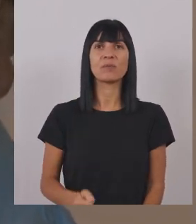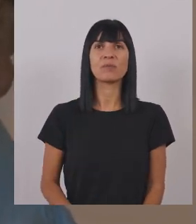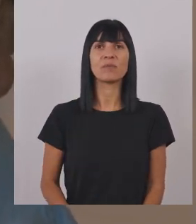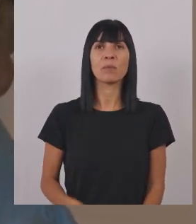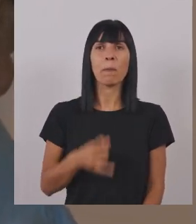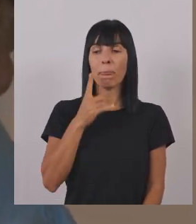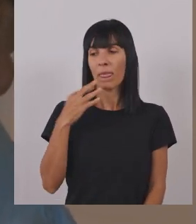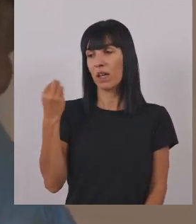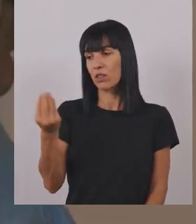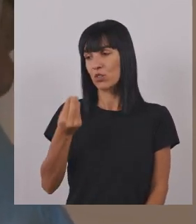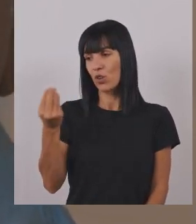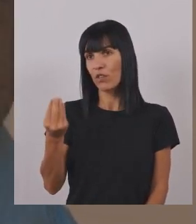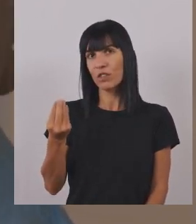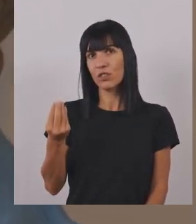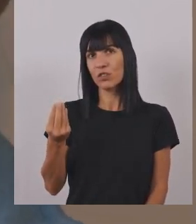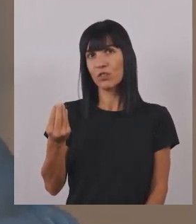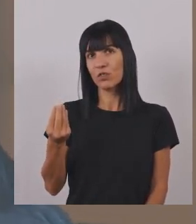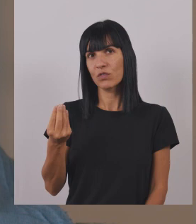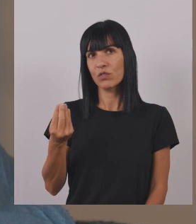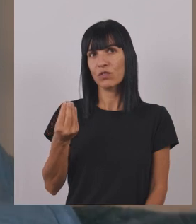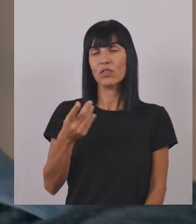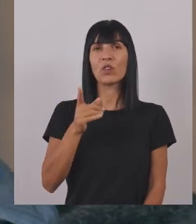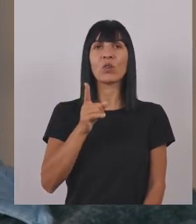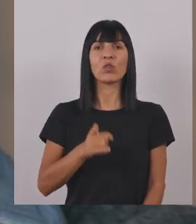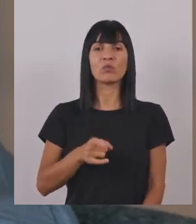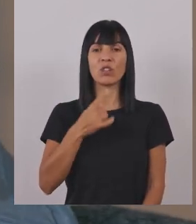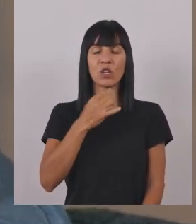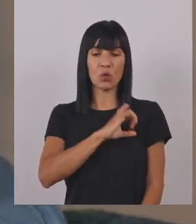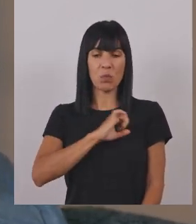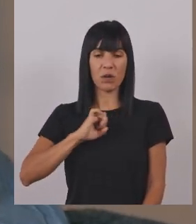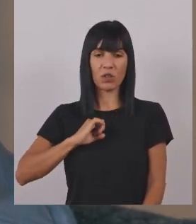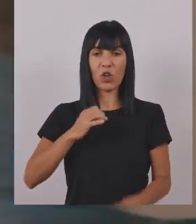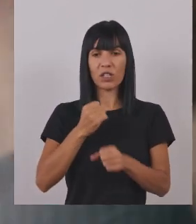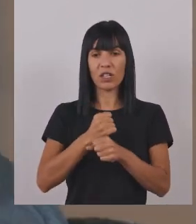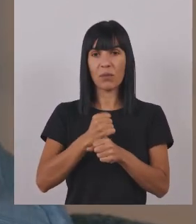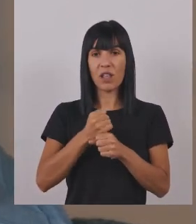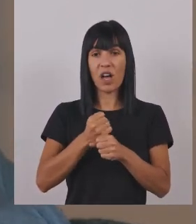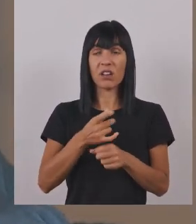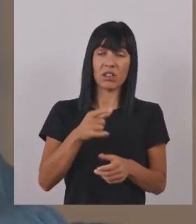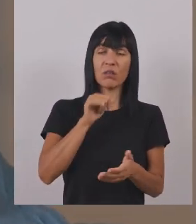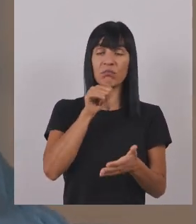comecei a minha mocidade por conta de um patrão que também já foi,